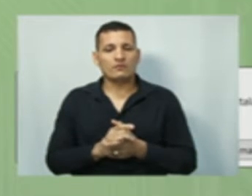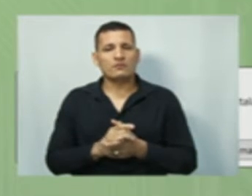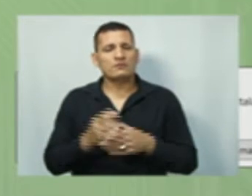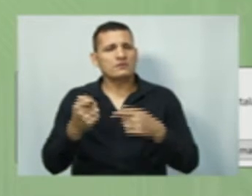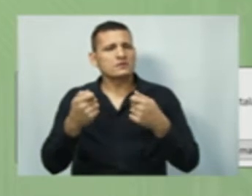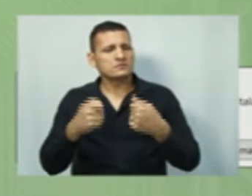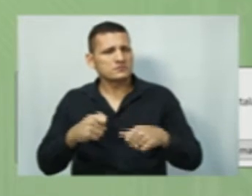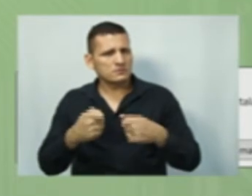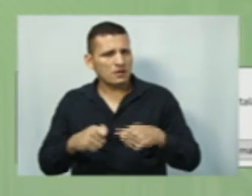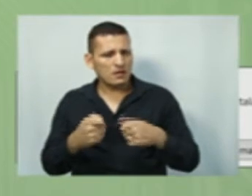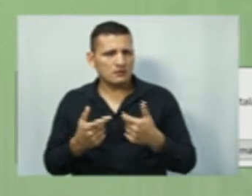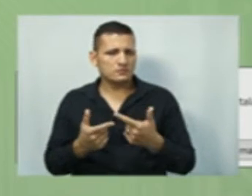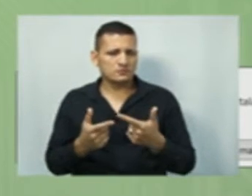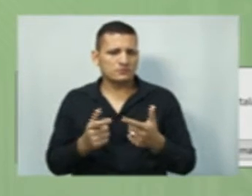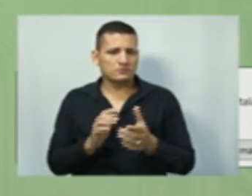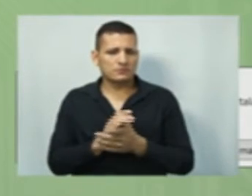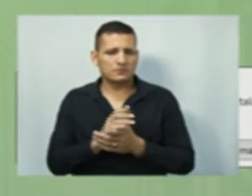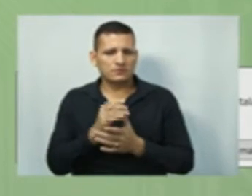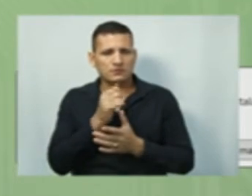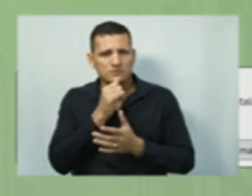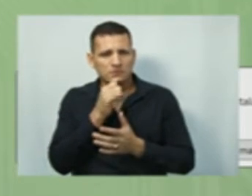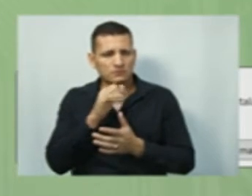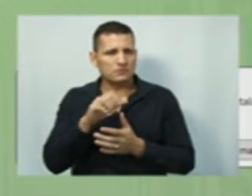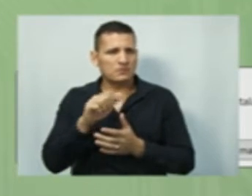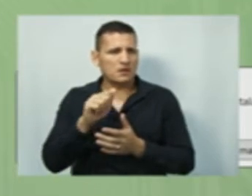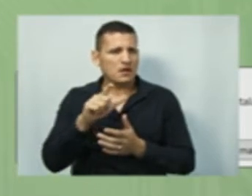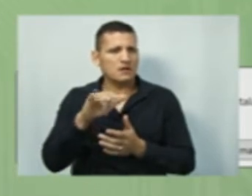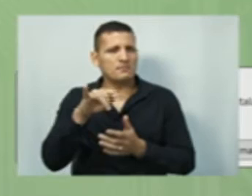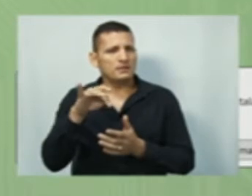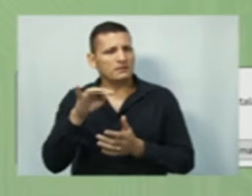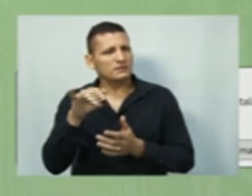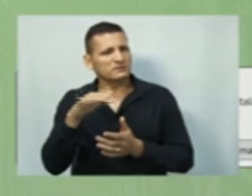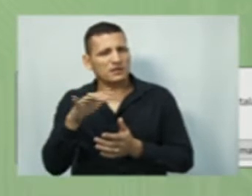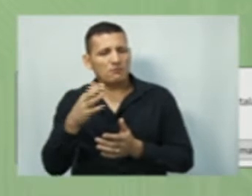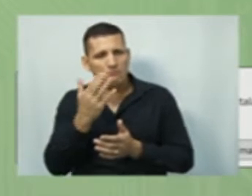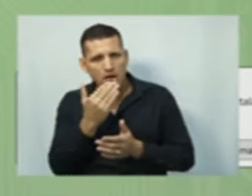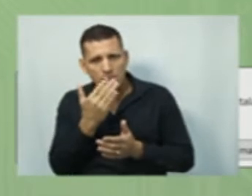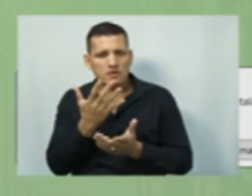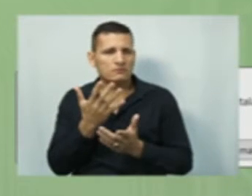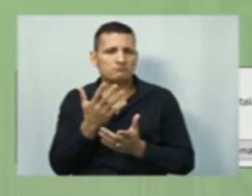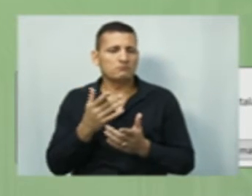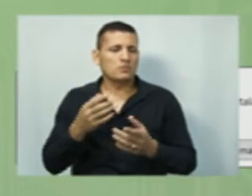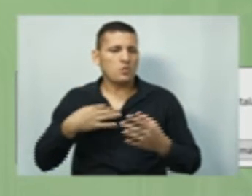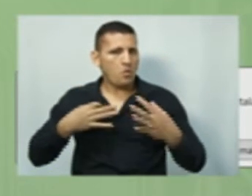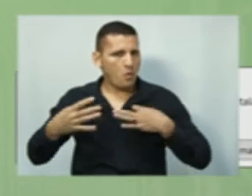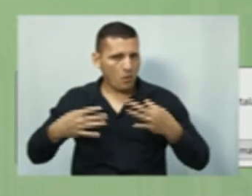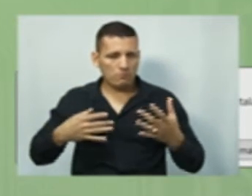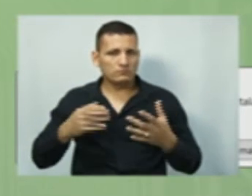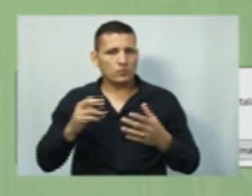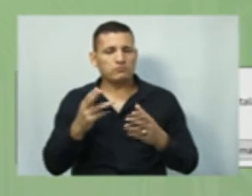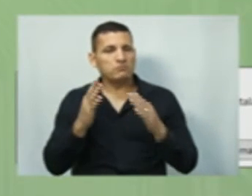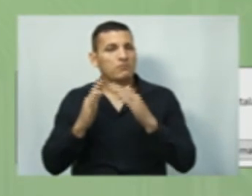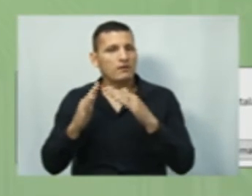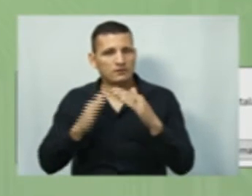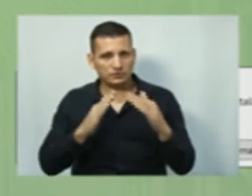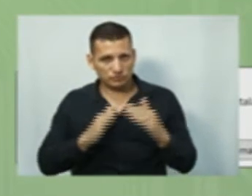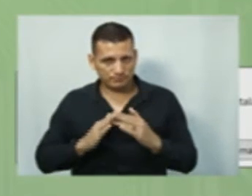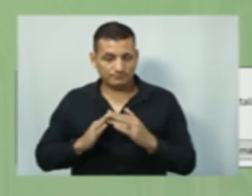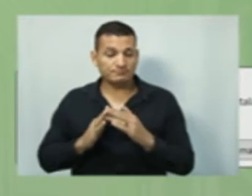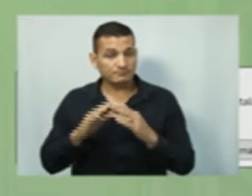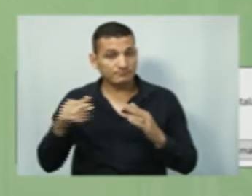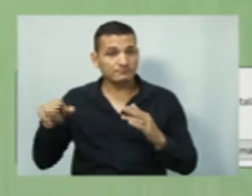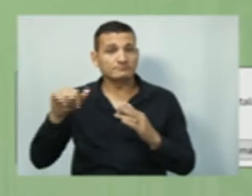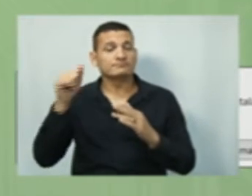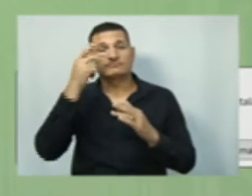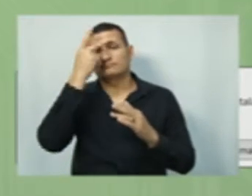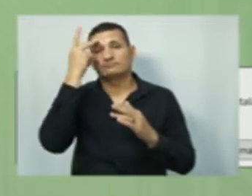necessidades elementares a gente define por necessidades de alimentação, vestuário, moradia, são atendidas, as pessoas passam a ter